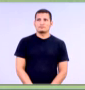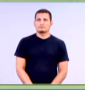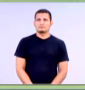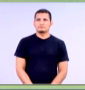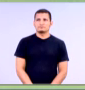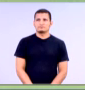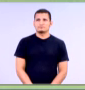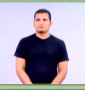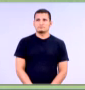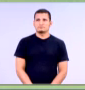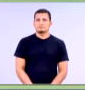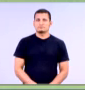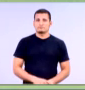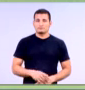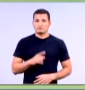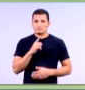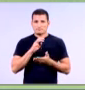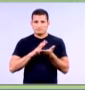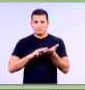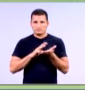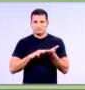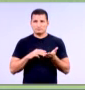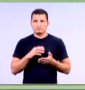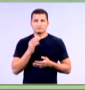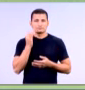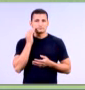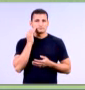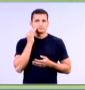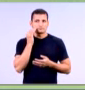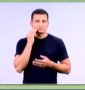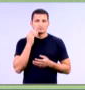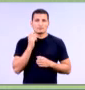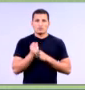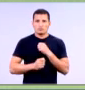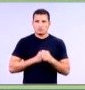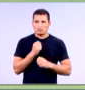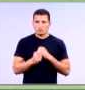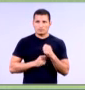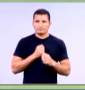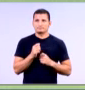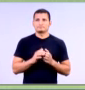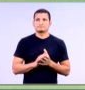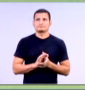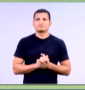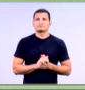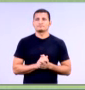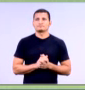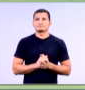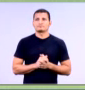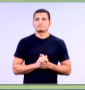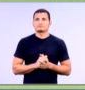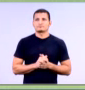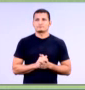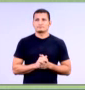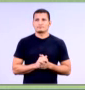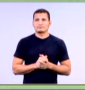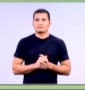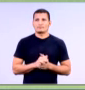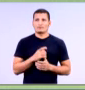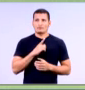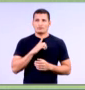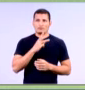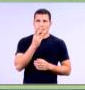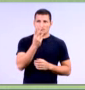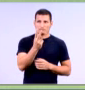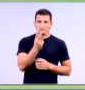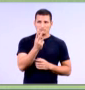Pensando aqui no método, né? Vou definir aquele método correr, public void correr, onde estou passando 3